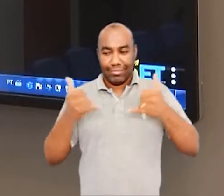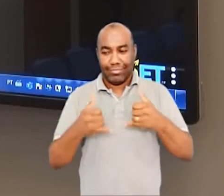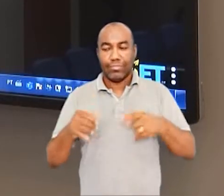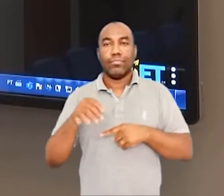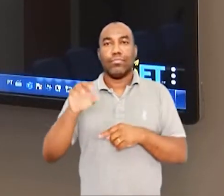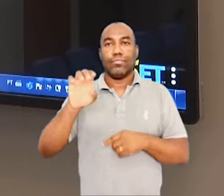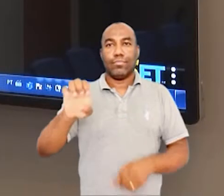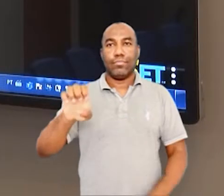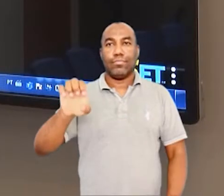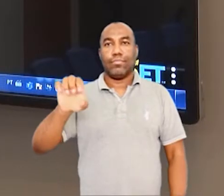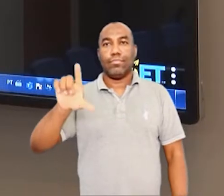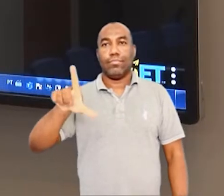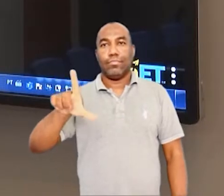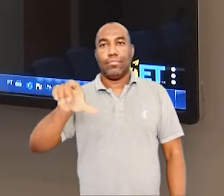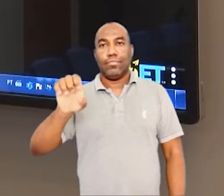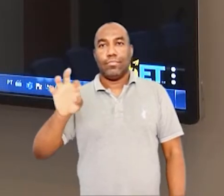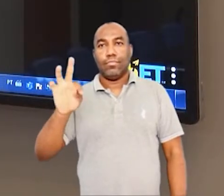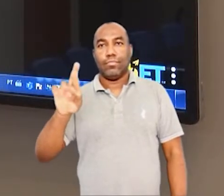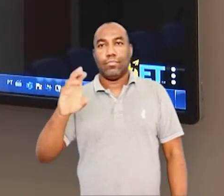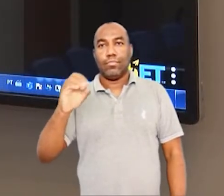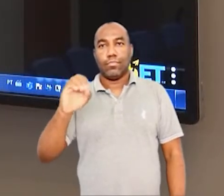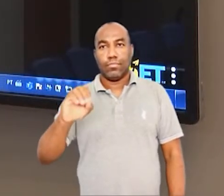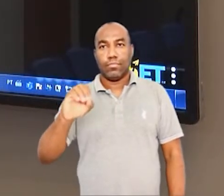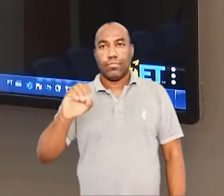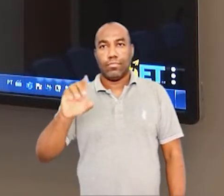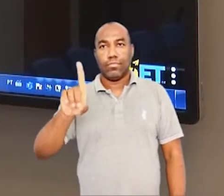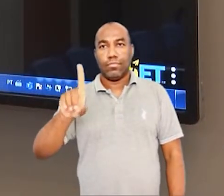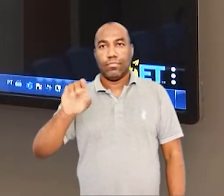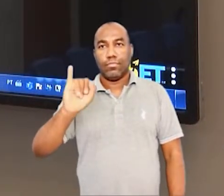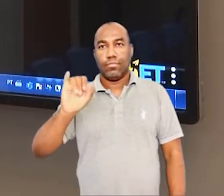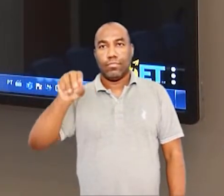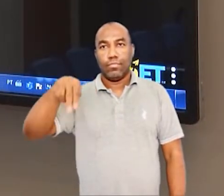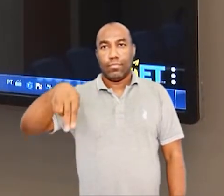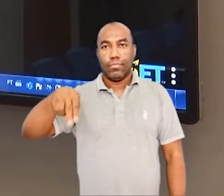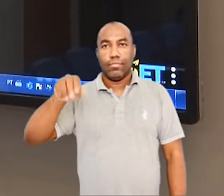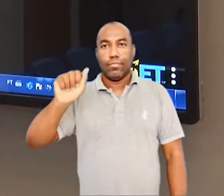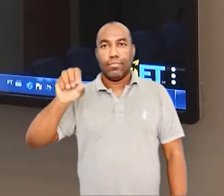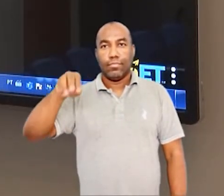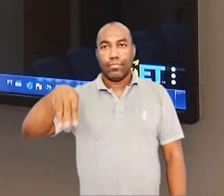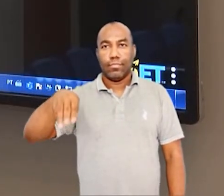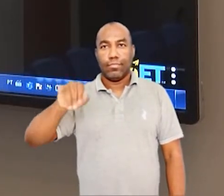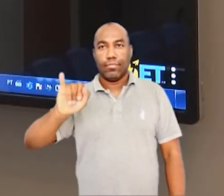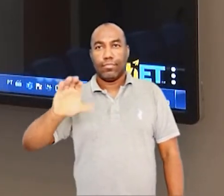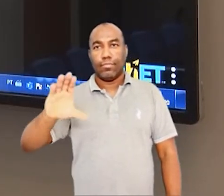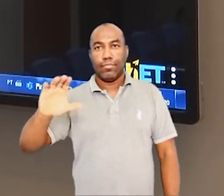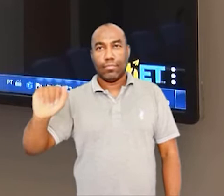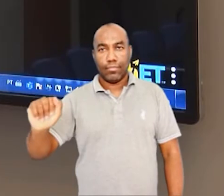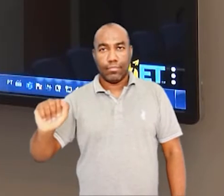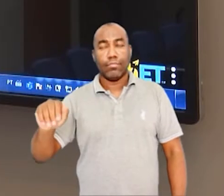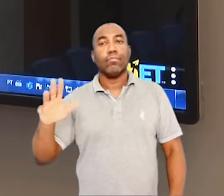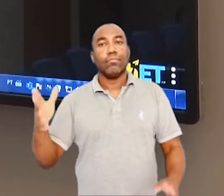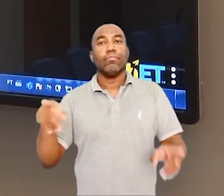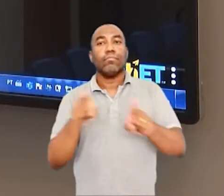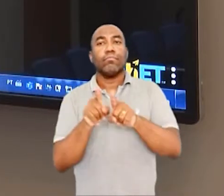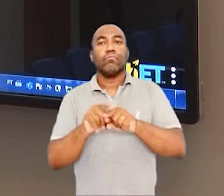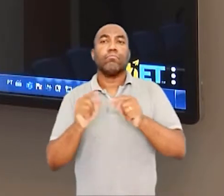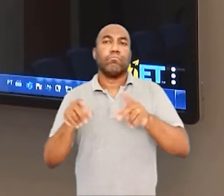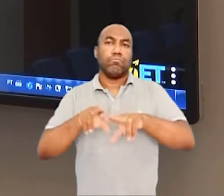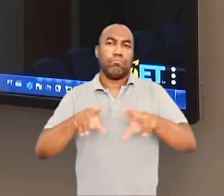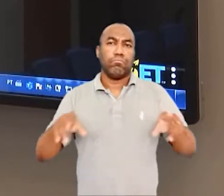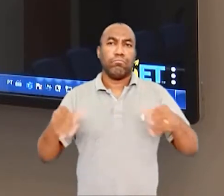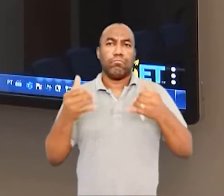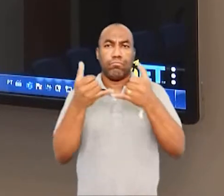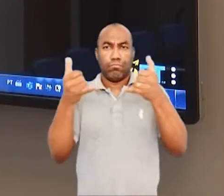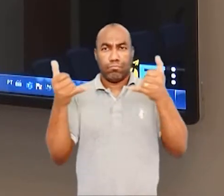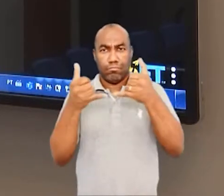que a eletrodinâmica estuda o movimento das cargas elétricas. As cargas elétricas, numa solução aquosa,